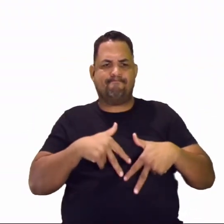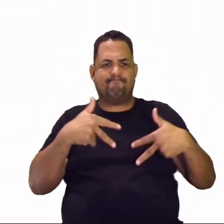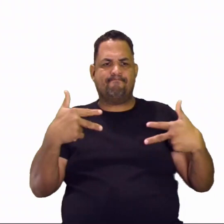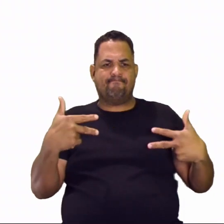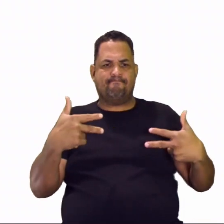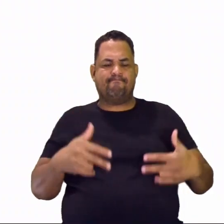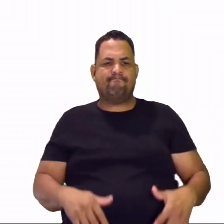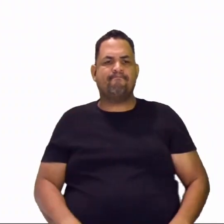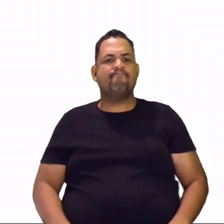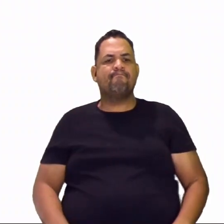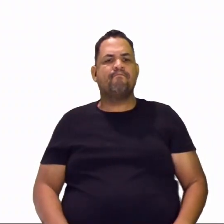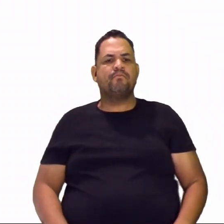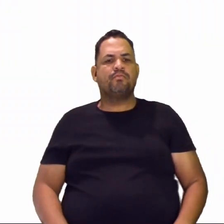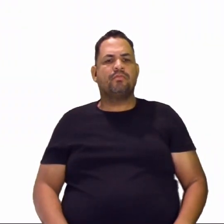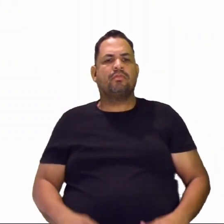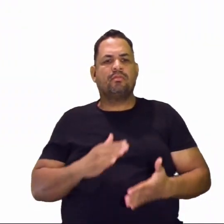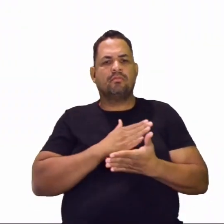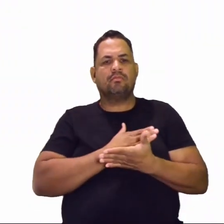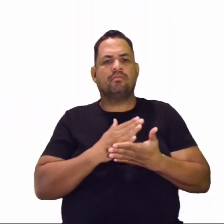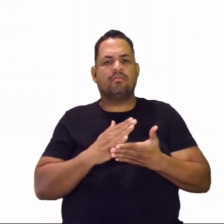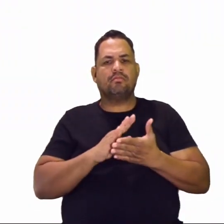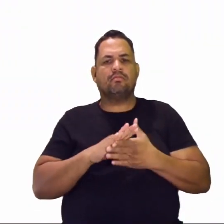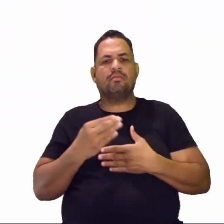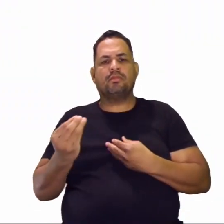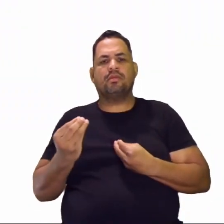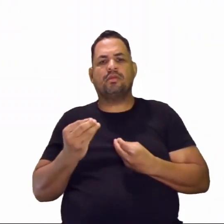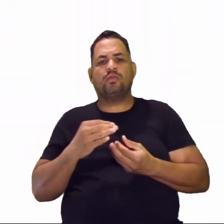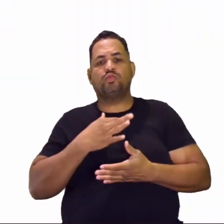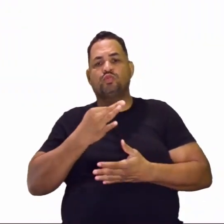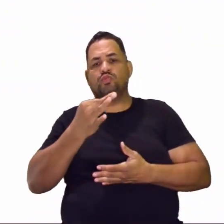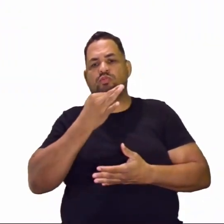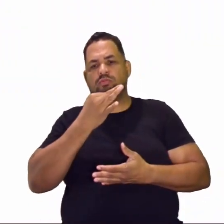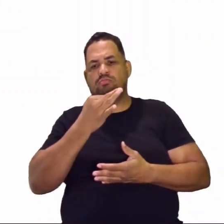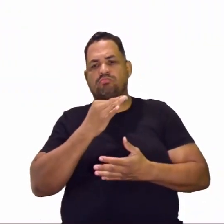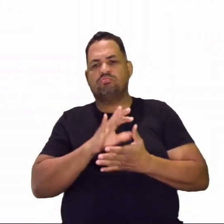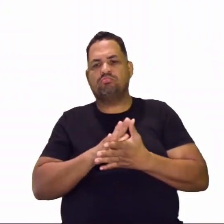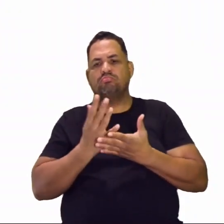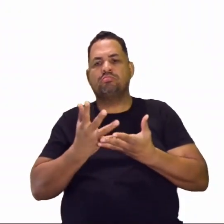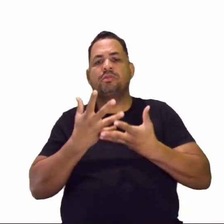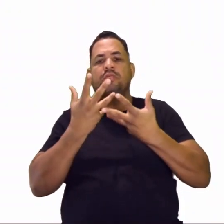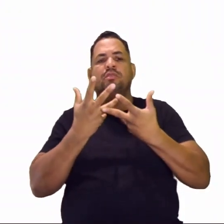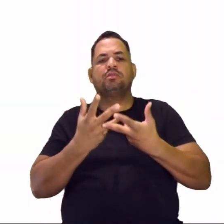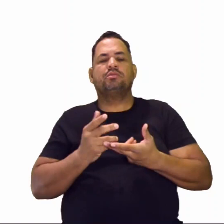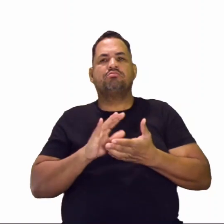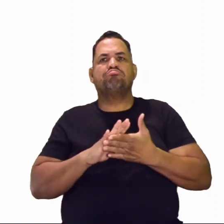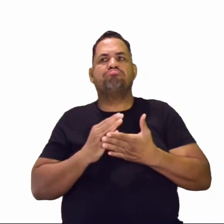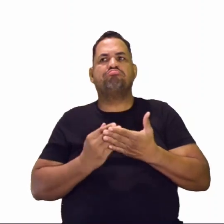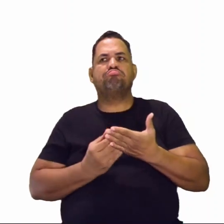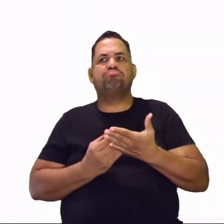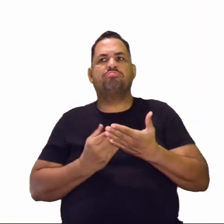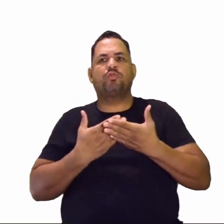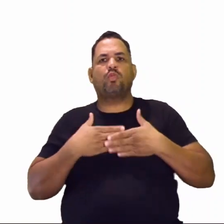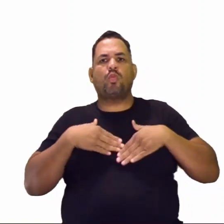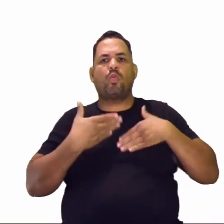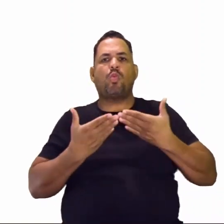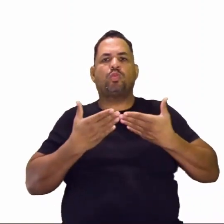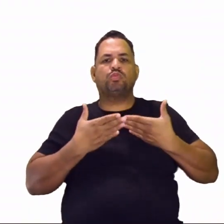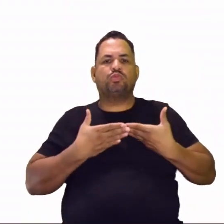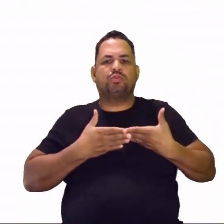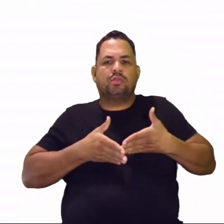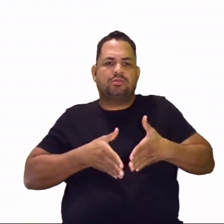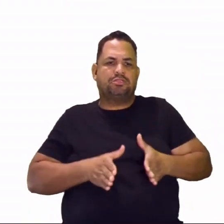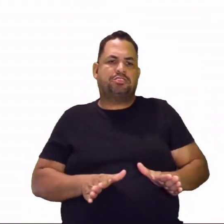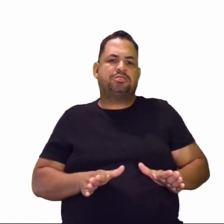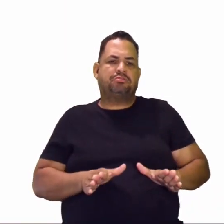superioridade étnica a partir de supostos atributos herdados biologicamente. Isso é de